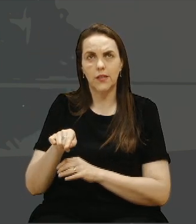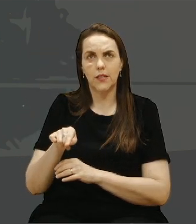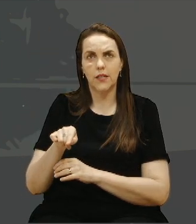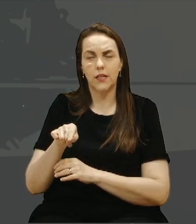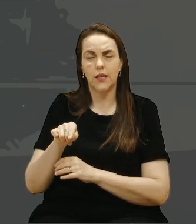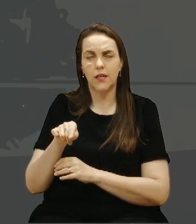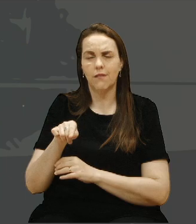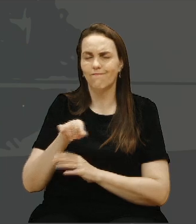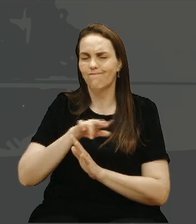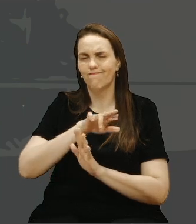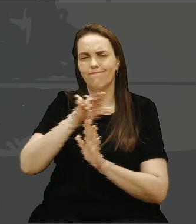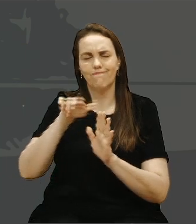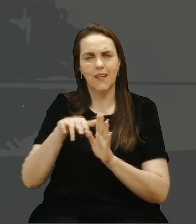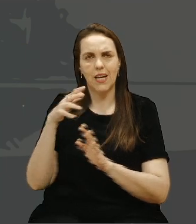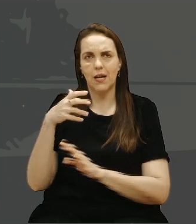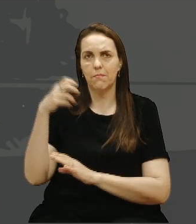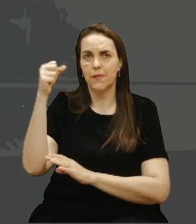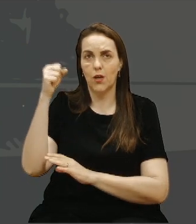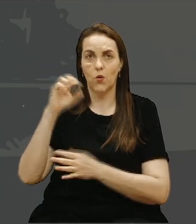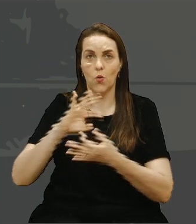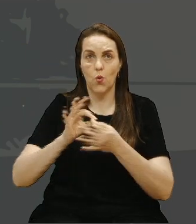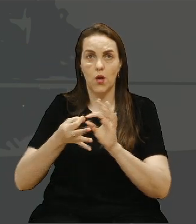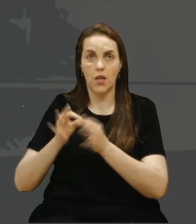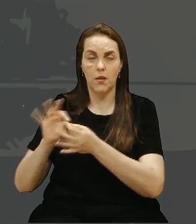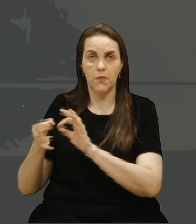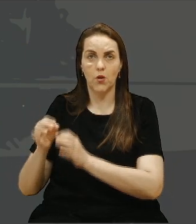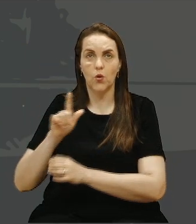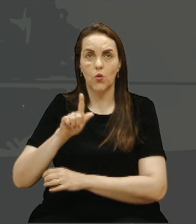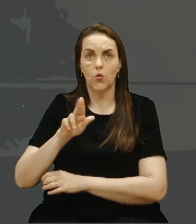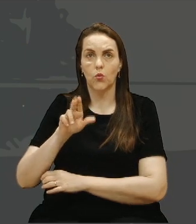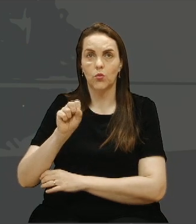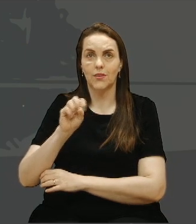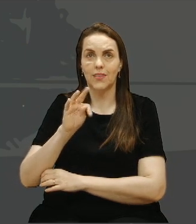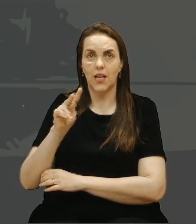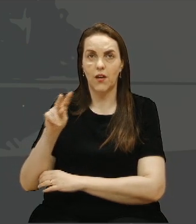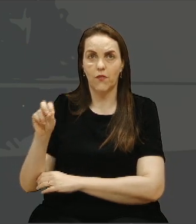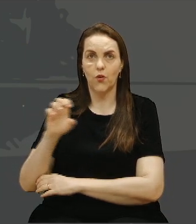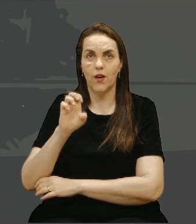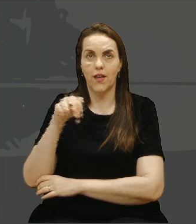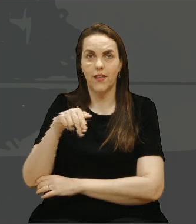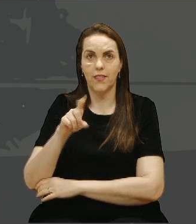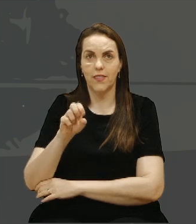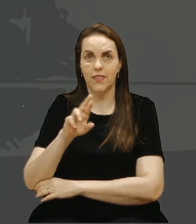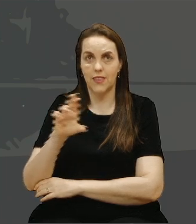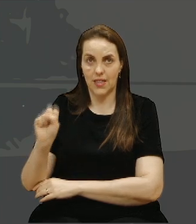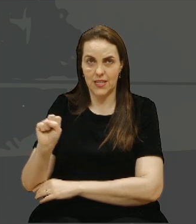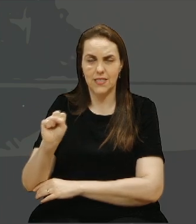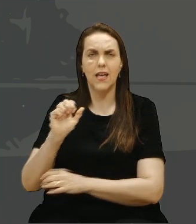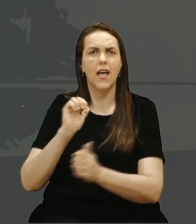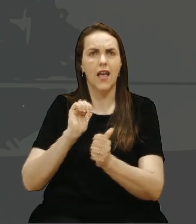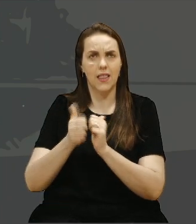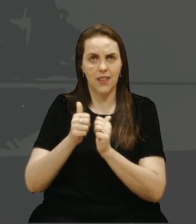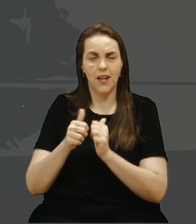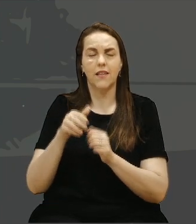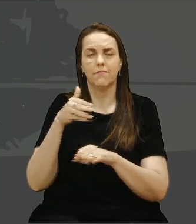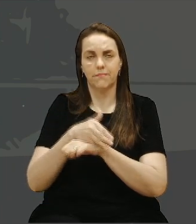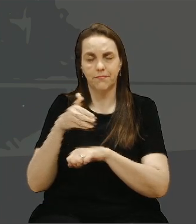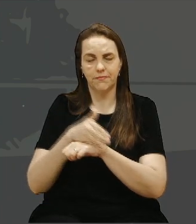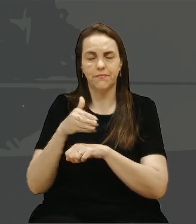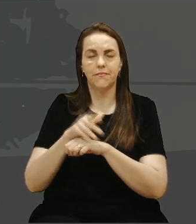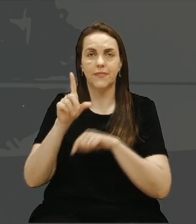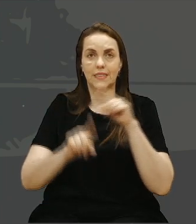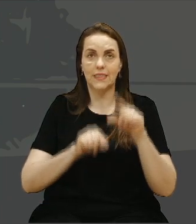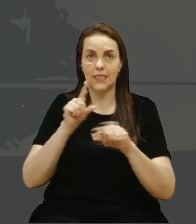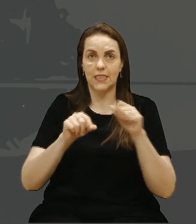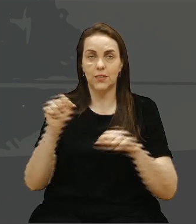multicampeão olímpico Gustavo Endres, vários colegas aqui possivelmente conheçam, né? Gustavo Endres foi atleta da seleção brasileira de vôlei,